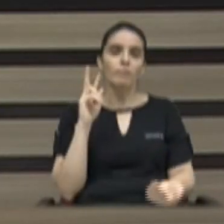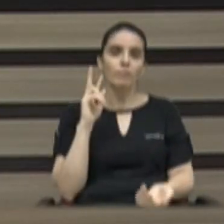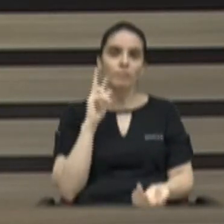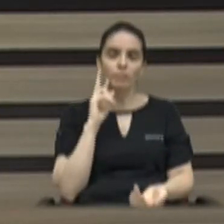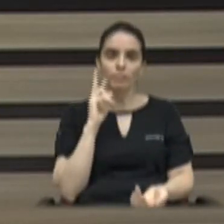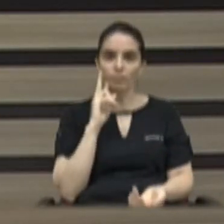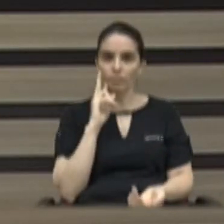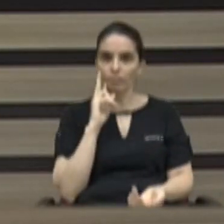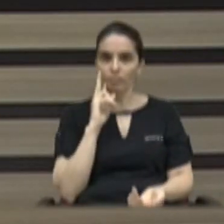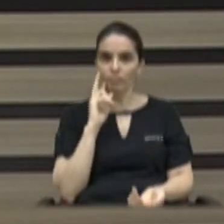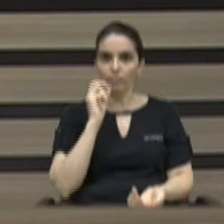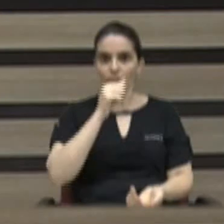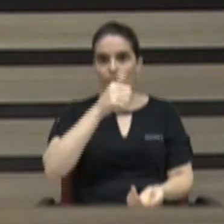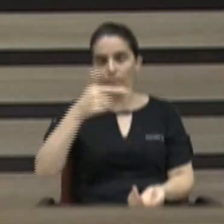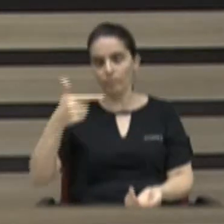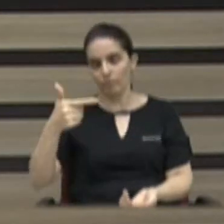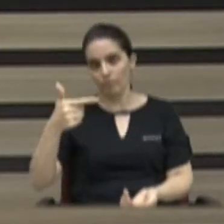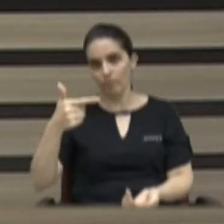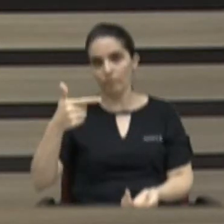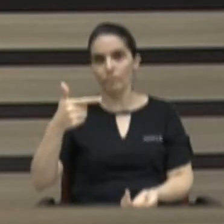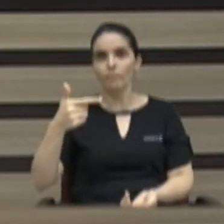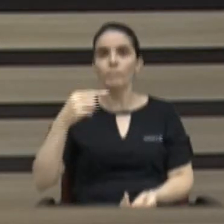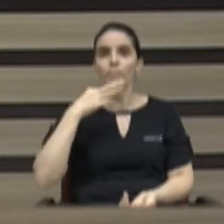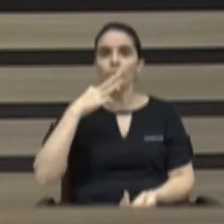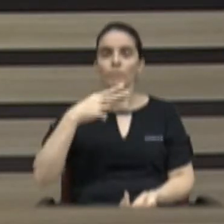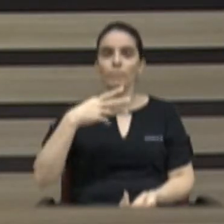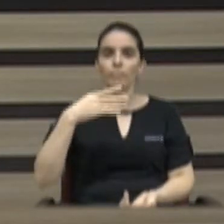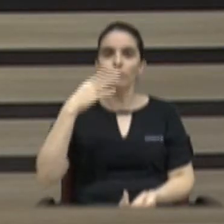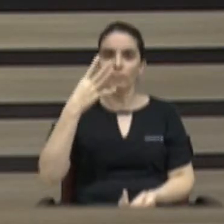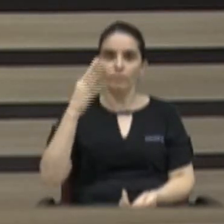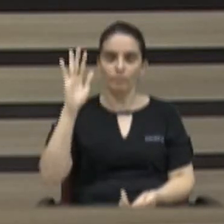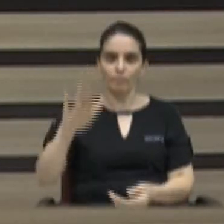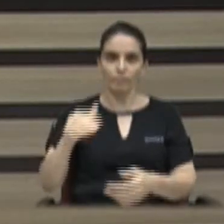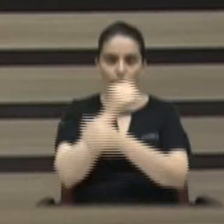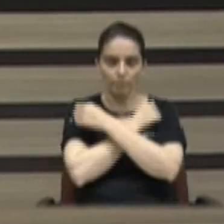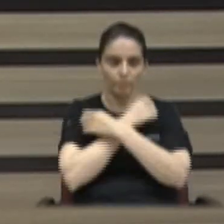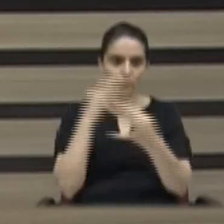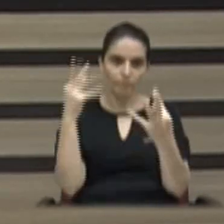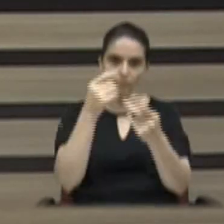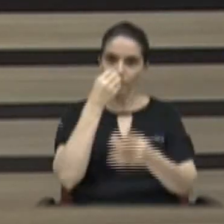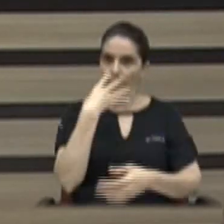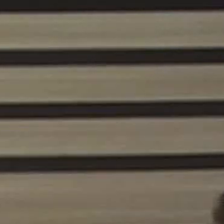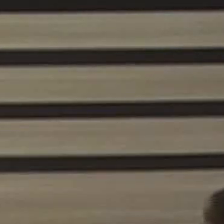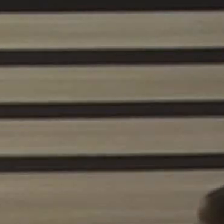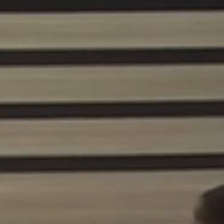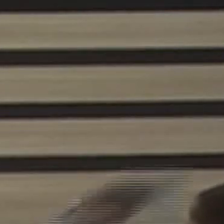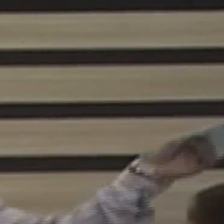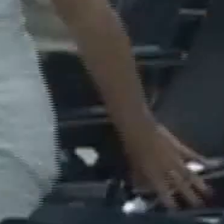realizada dia 12 de março, às 16h. Um abraço a todos. Boa noite.